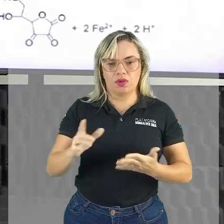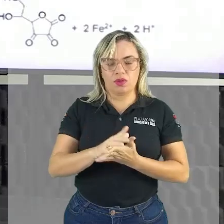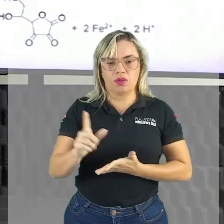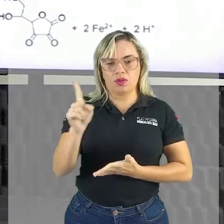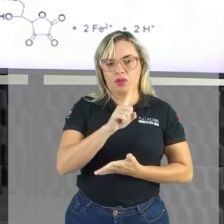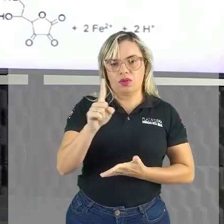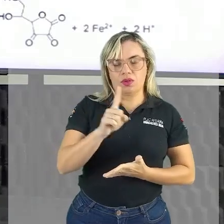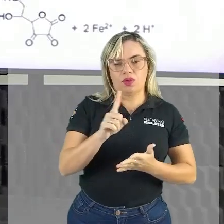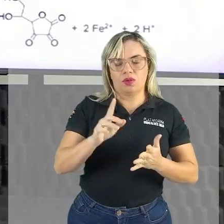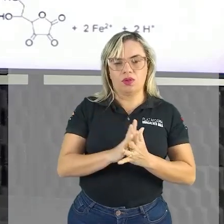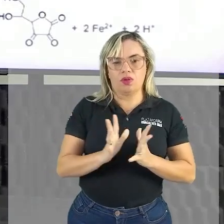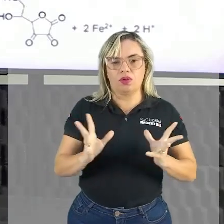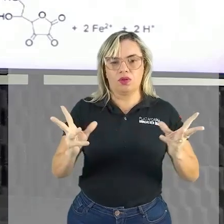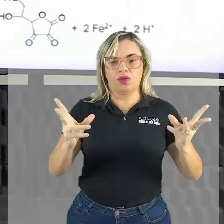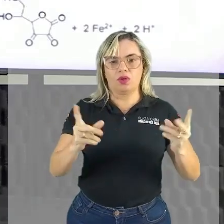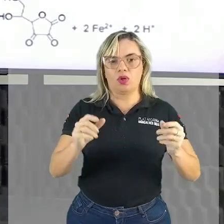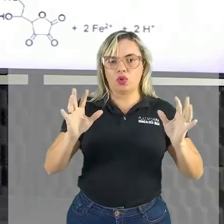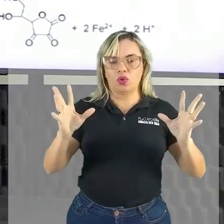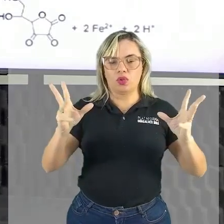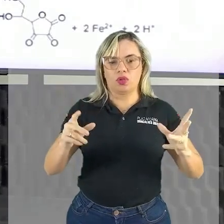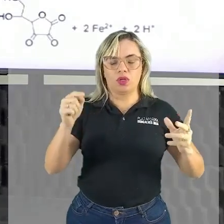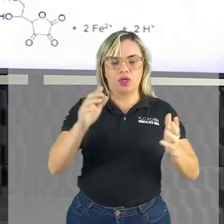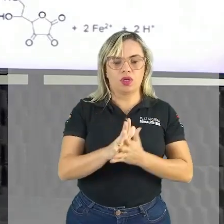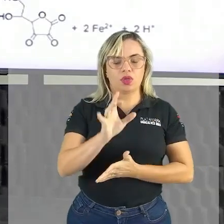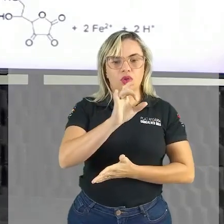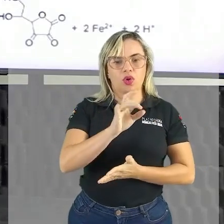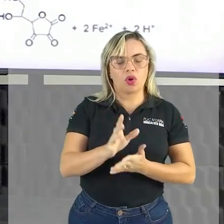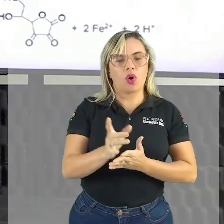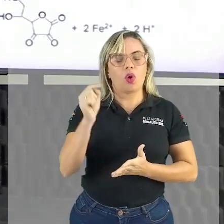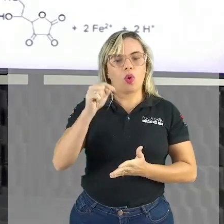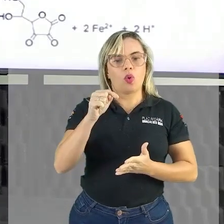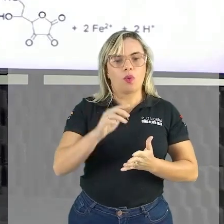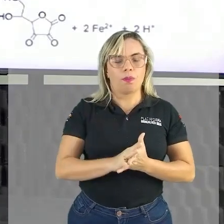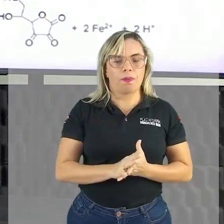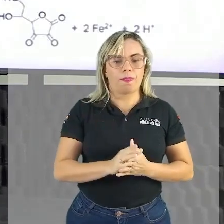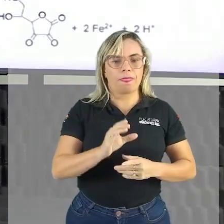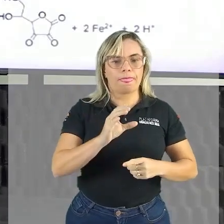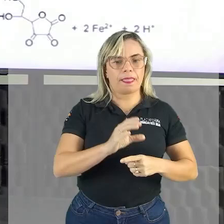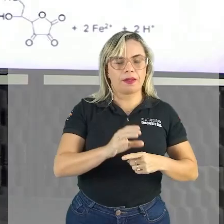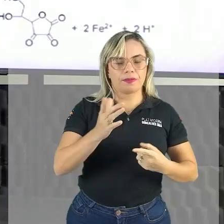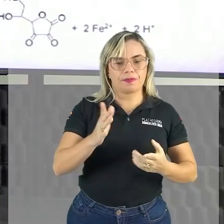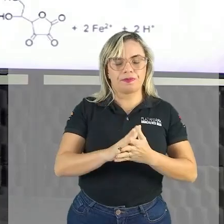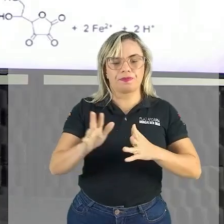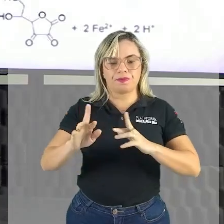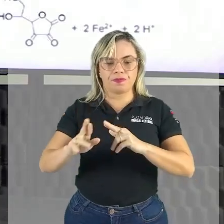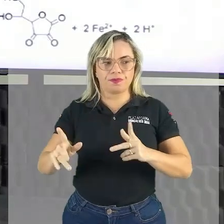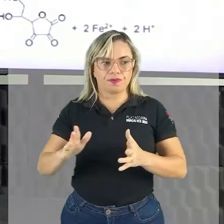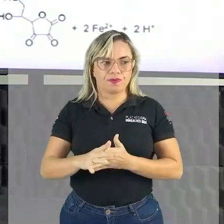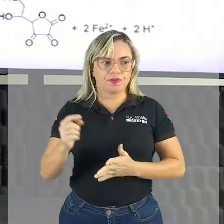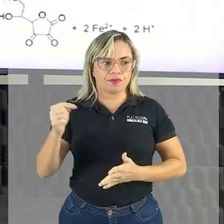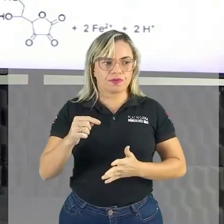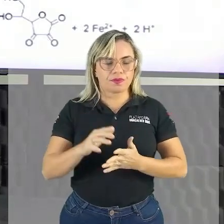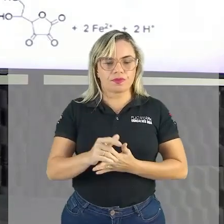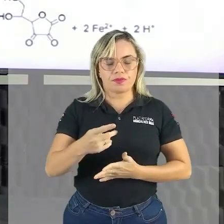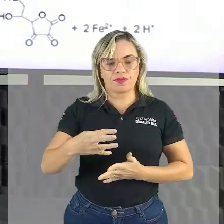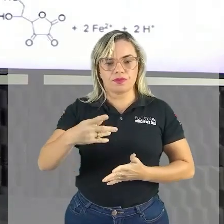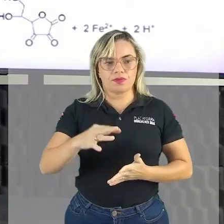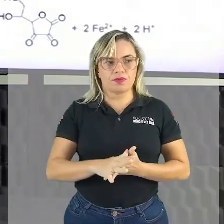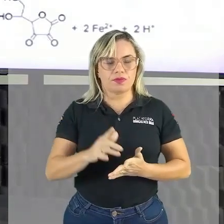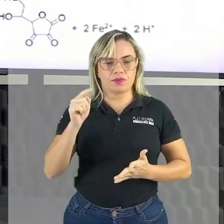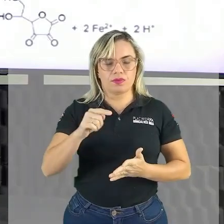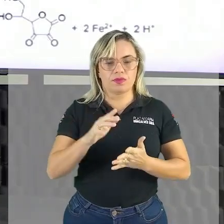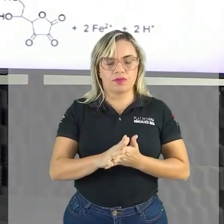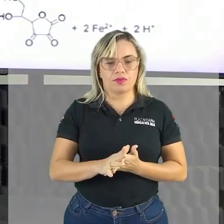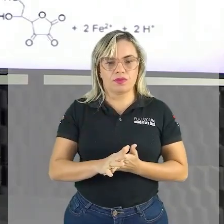a substância em si que está oxidando, esse é um elemento que está nela, tá bom? É diferente quando eu falo de agente. Esse aqui está sofrendo oxidação, ele é o agente